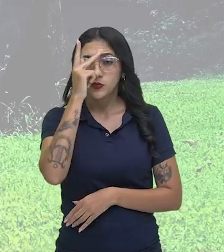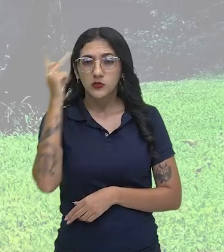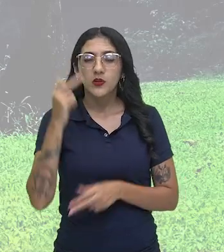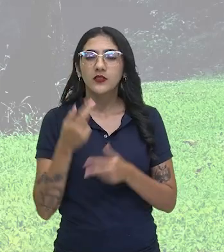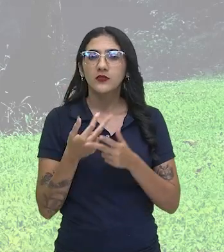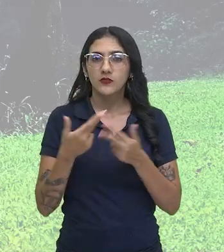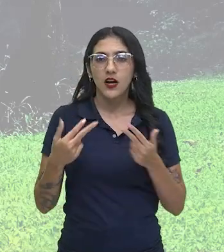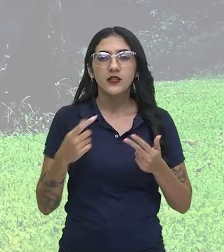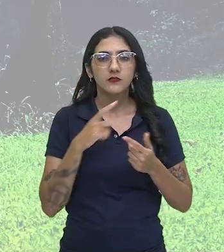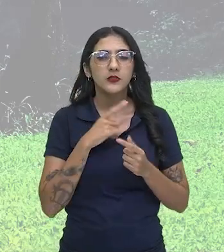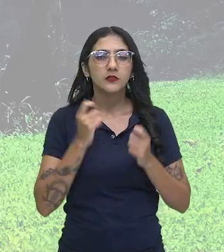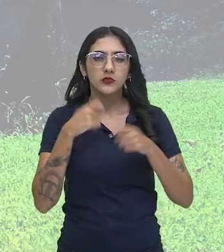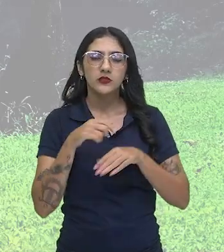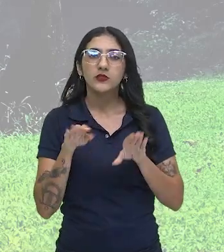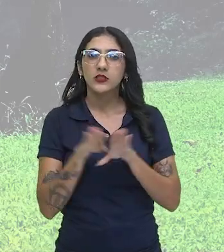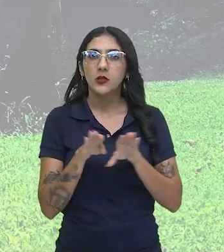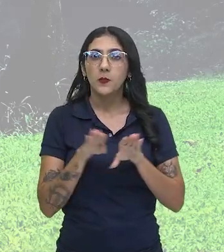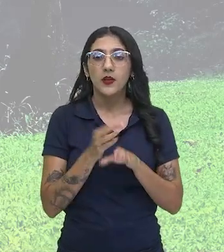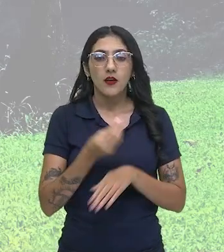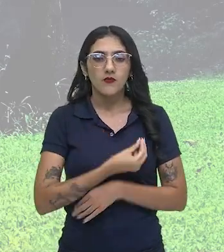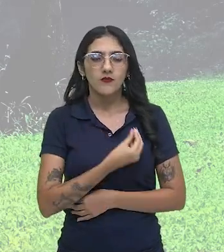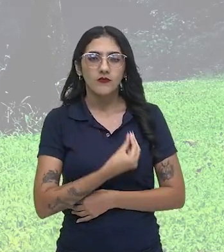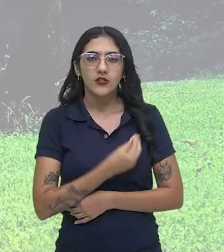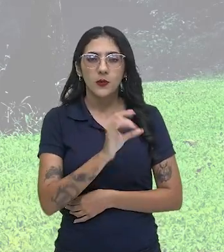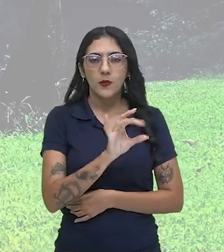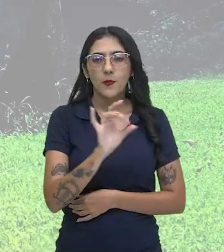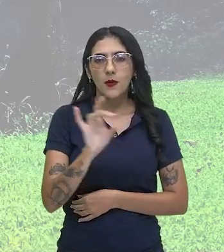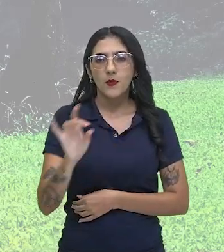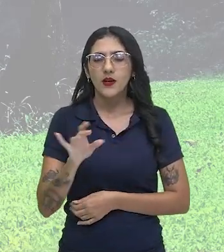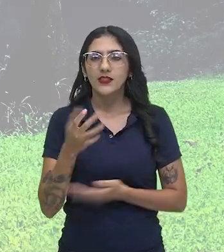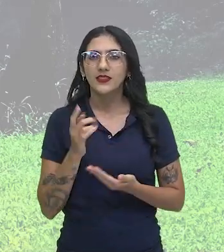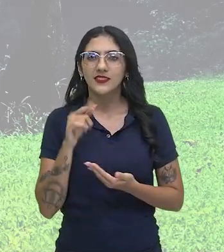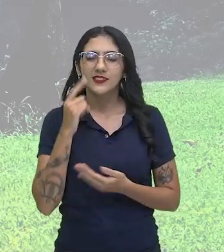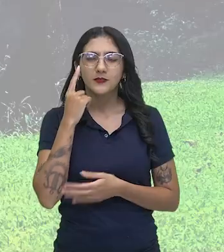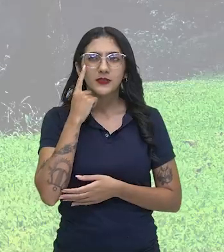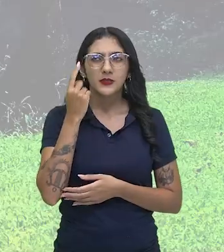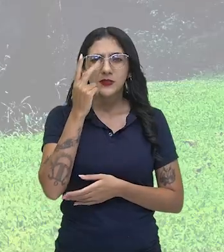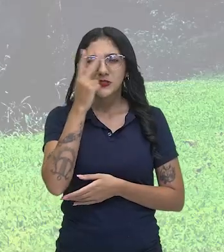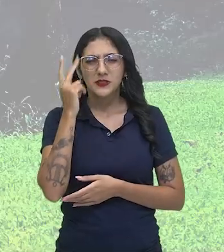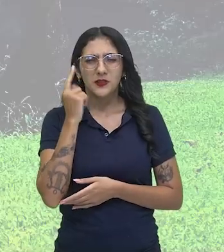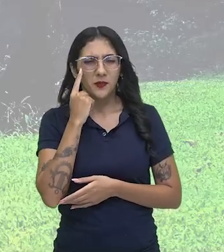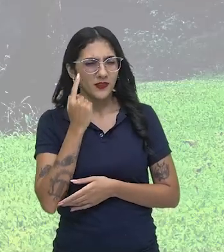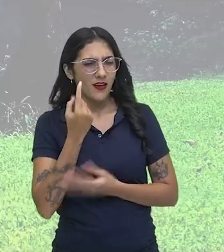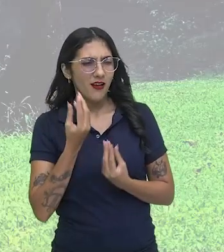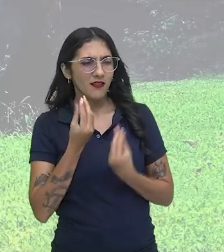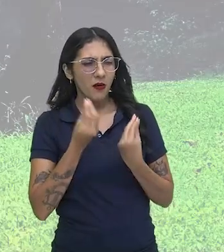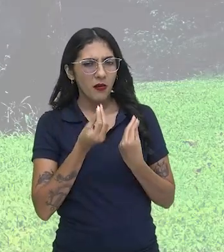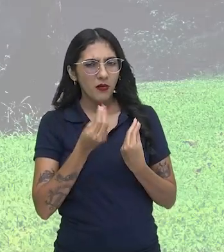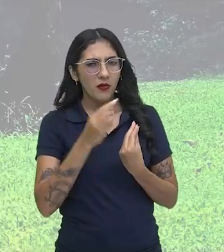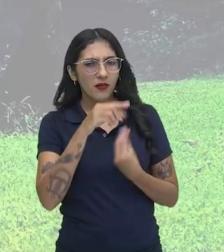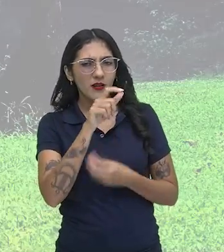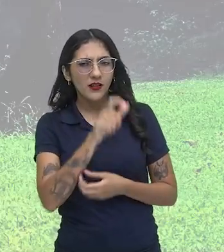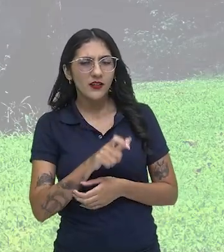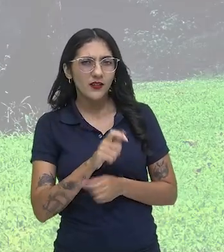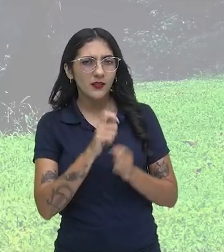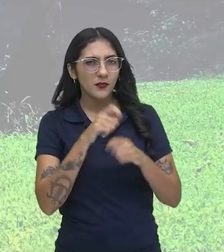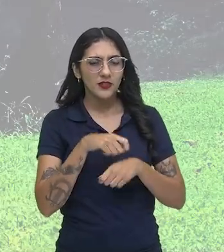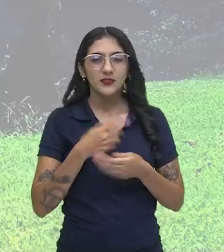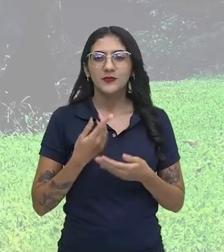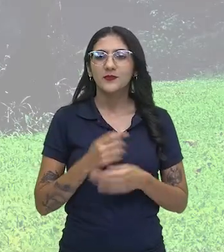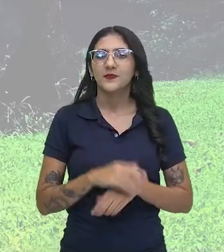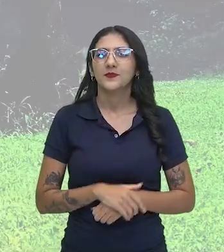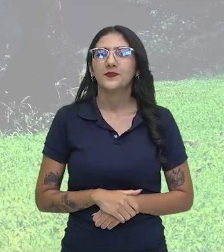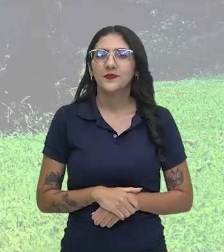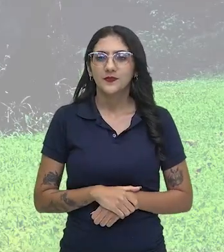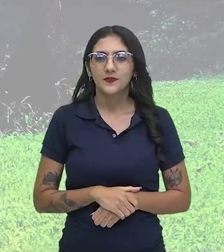essa realidade que vocês vivenciam aí, e a pessoa fica, uau, como é que ele consegue fazer isso? Sim. Até hoje eu me pergunto, como é que as